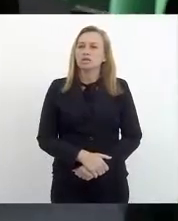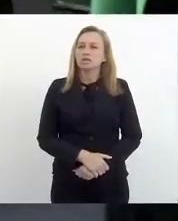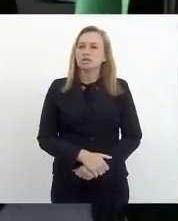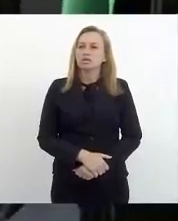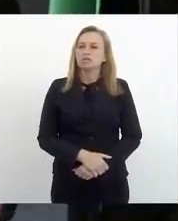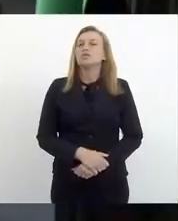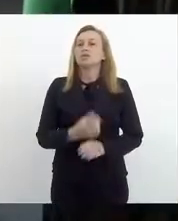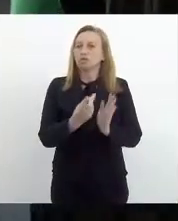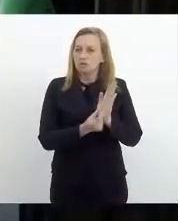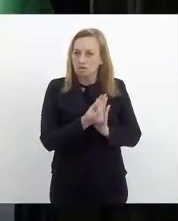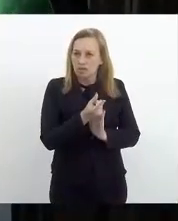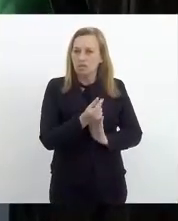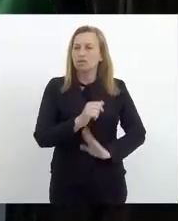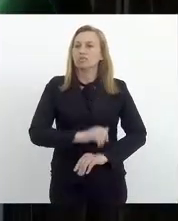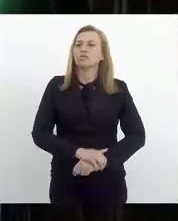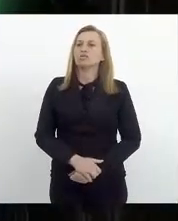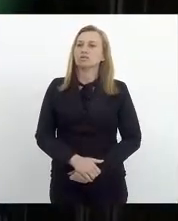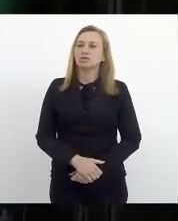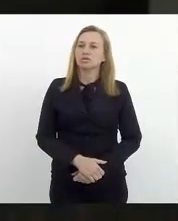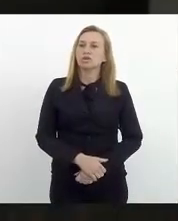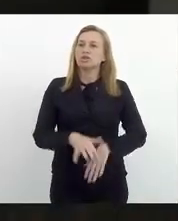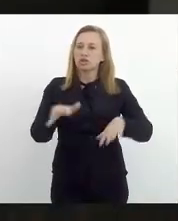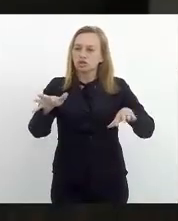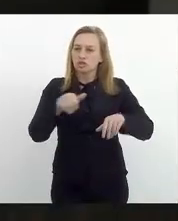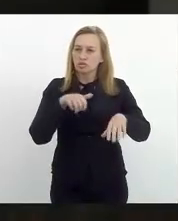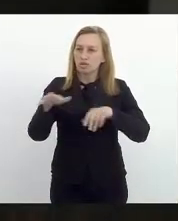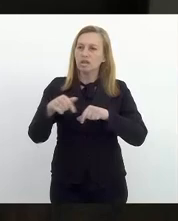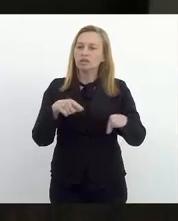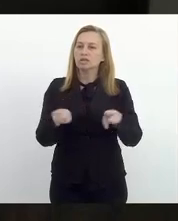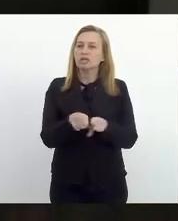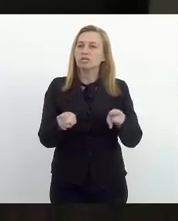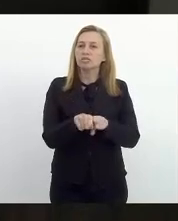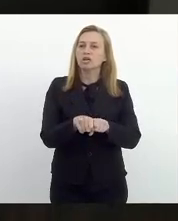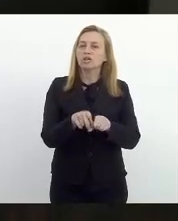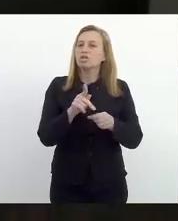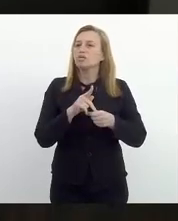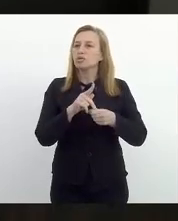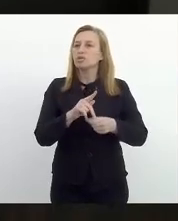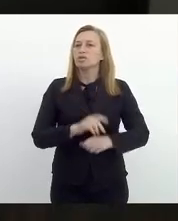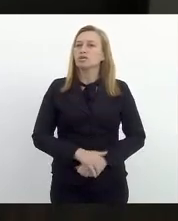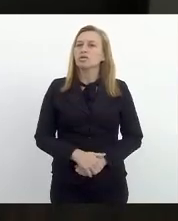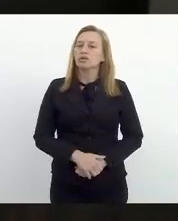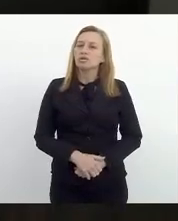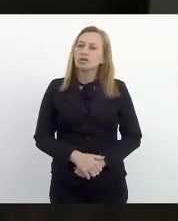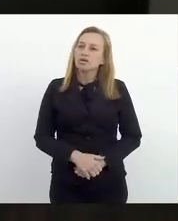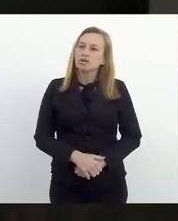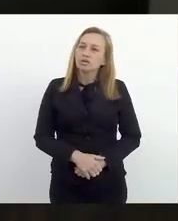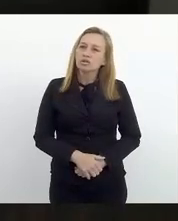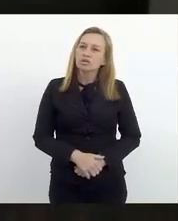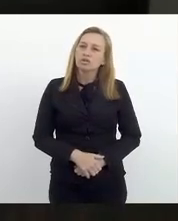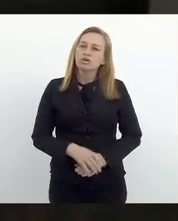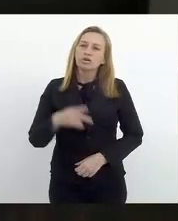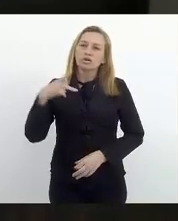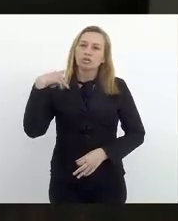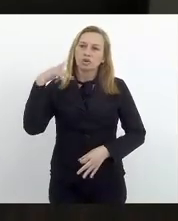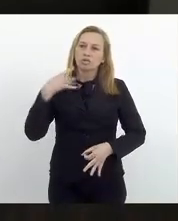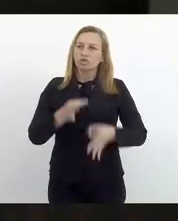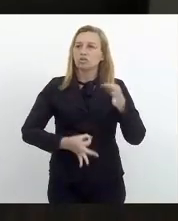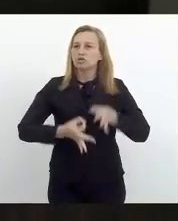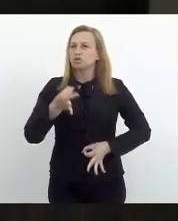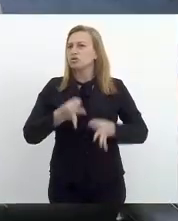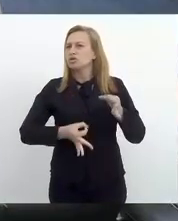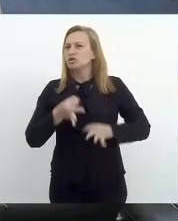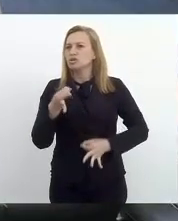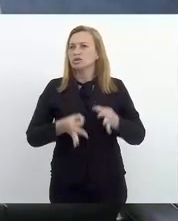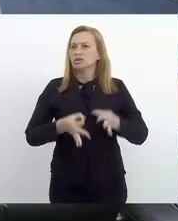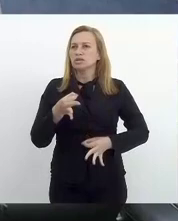o e orçamento chamar também O Procurador de Justiça não dá